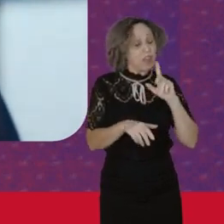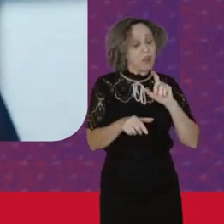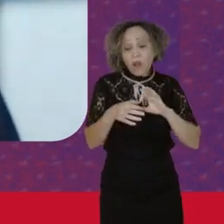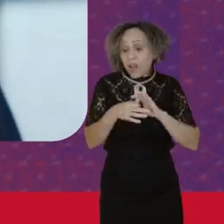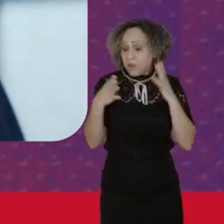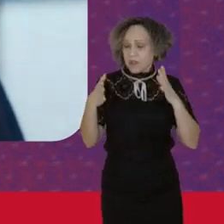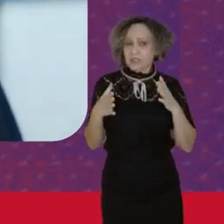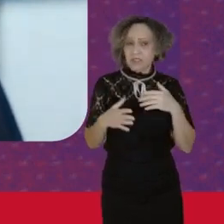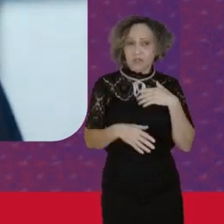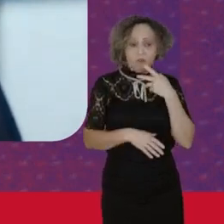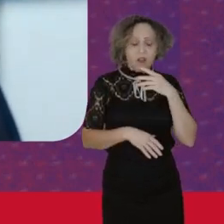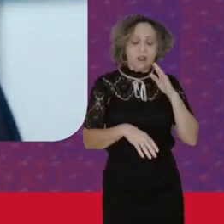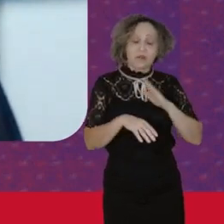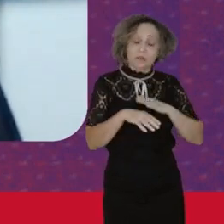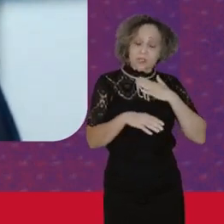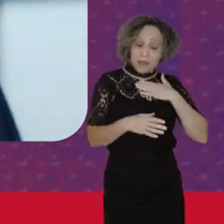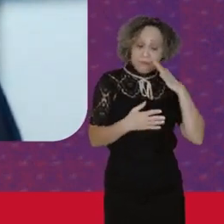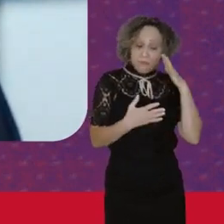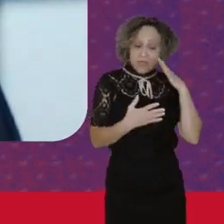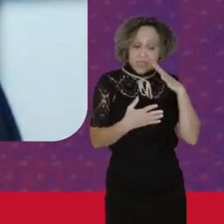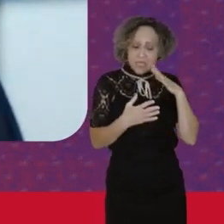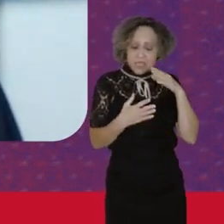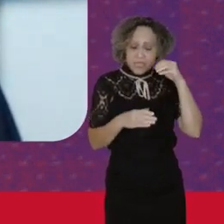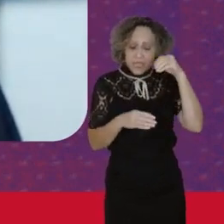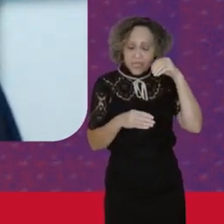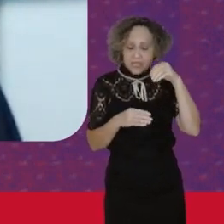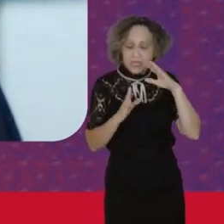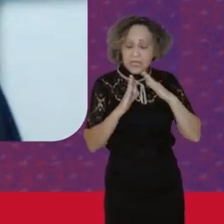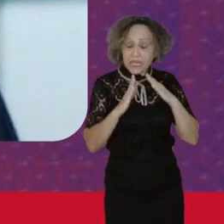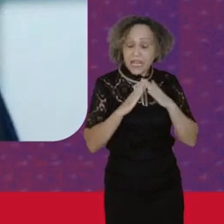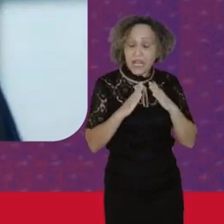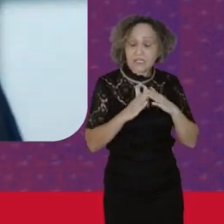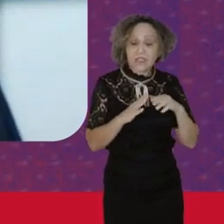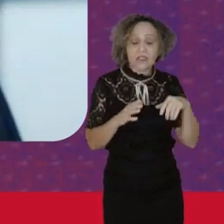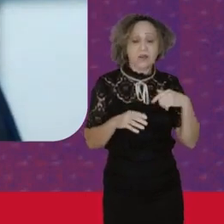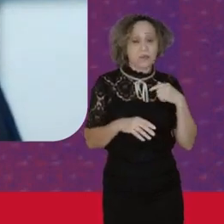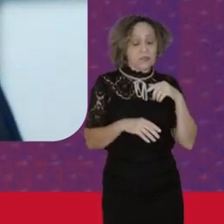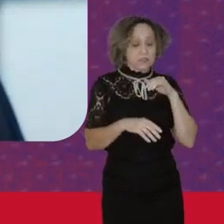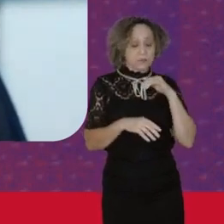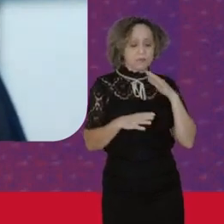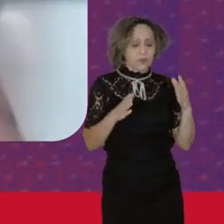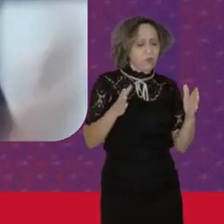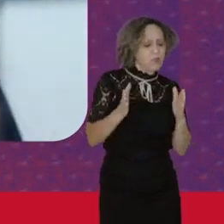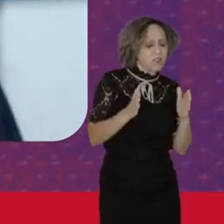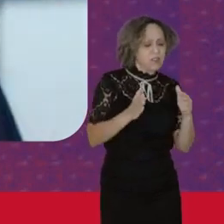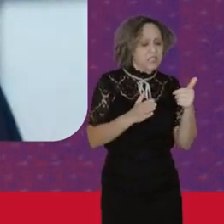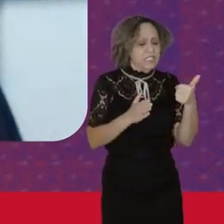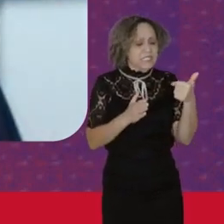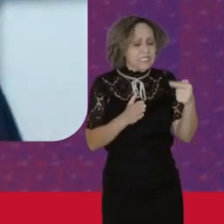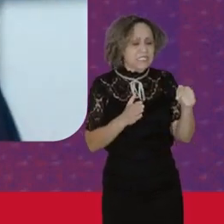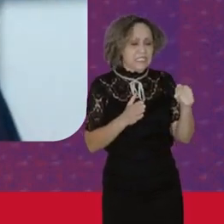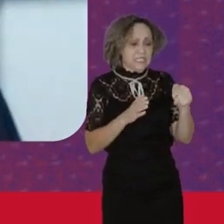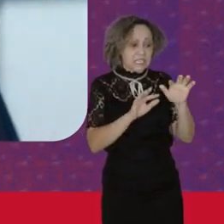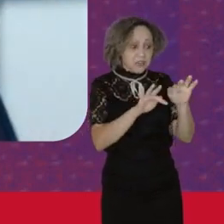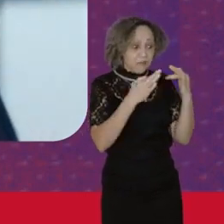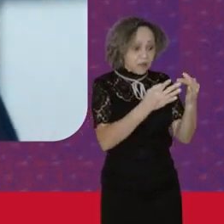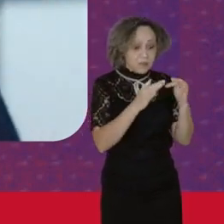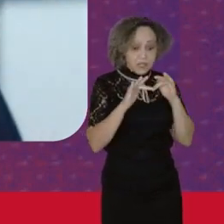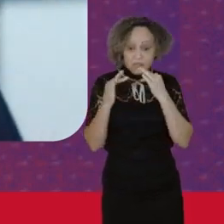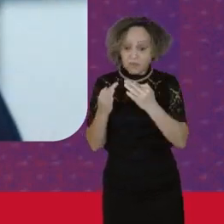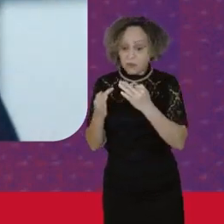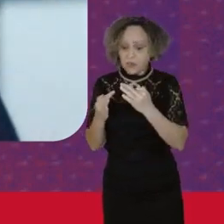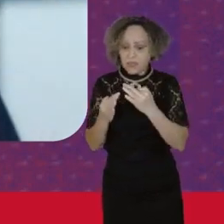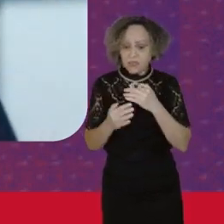minha casa. Hoje, a gente são 17 famílias. Dessas 17, apenas a minha mãe